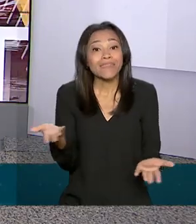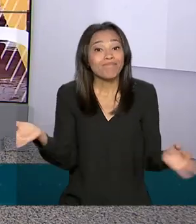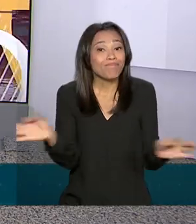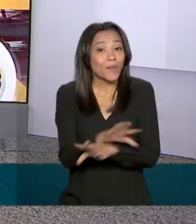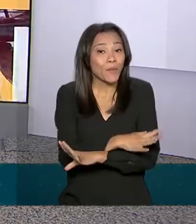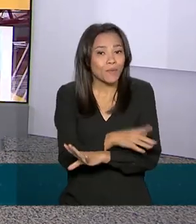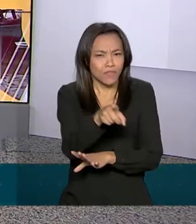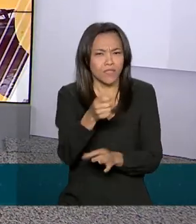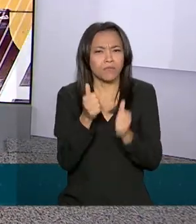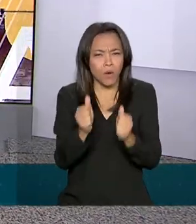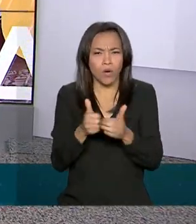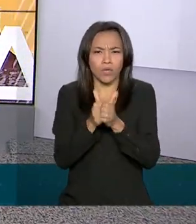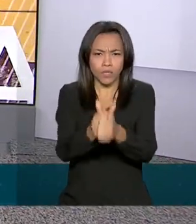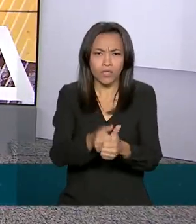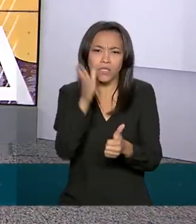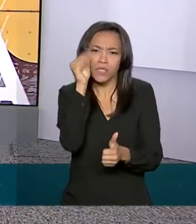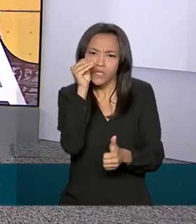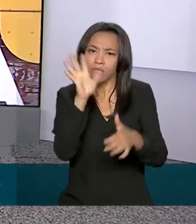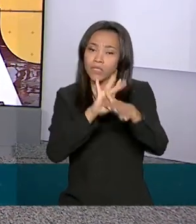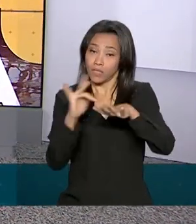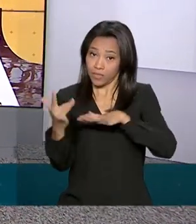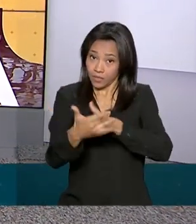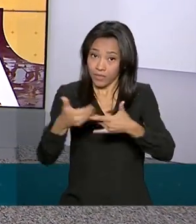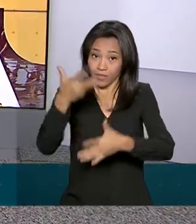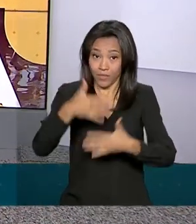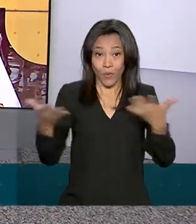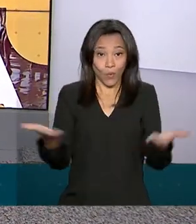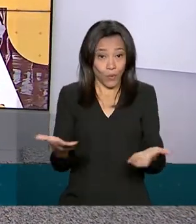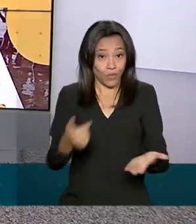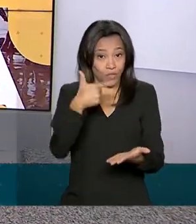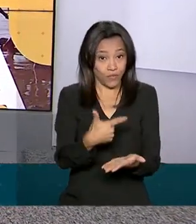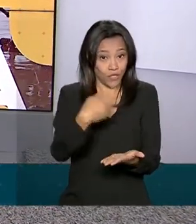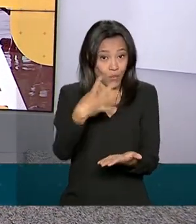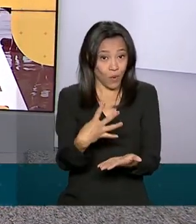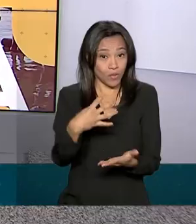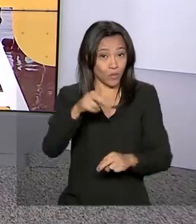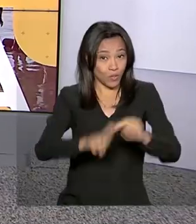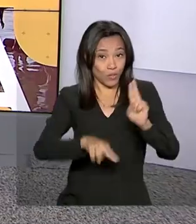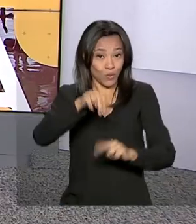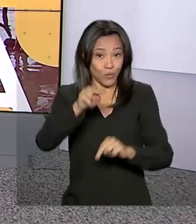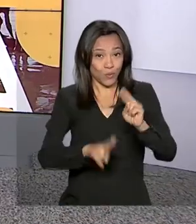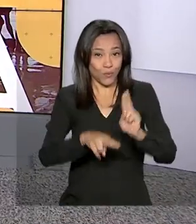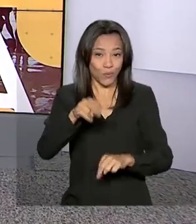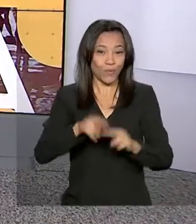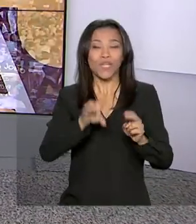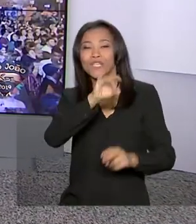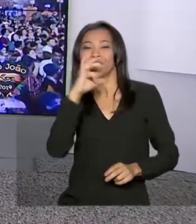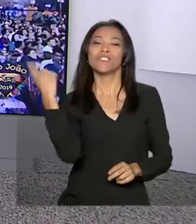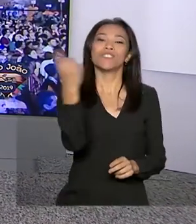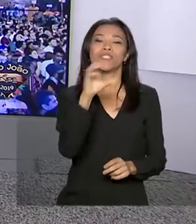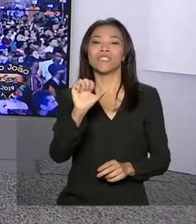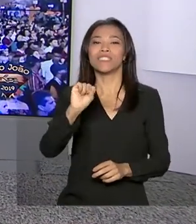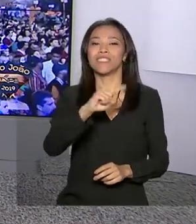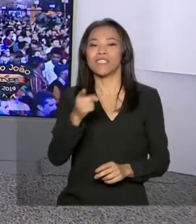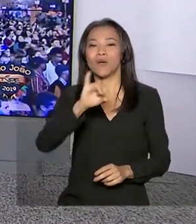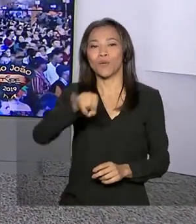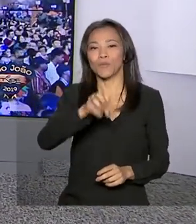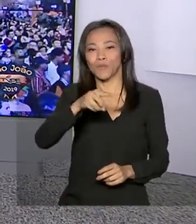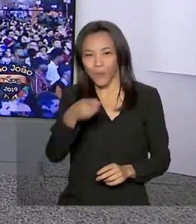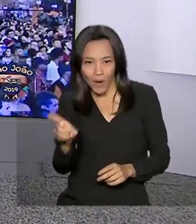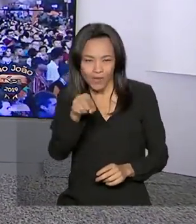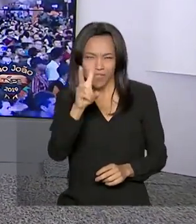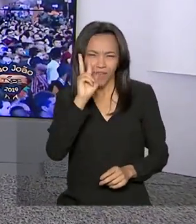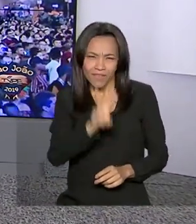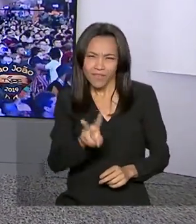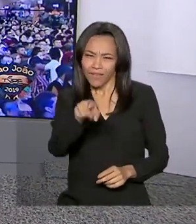nos acompanhe também pelas redes sociais hoje é dia 24 de junho dia de são joão para comemorar você vai ficar com